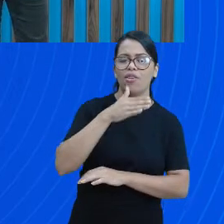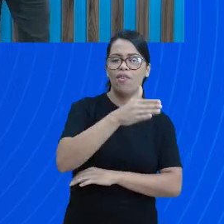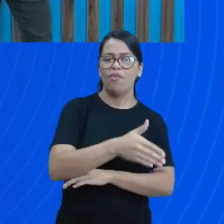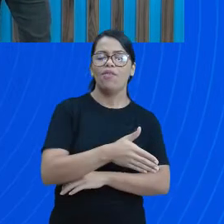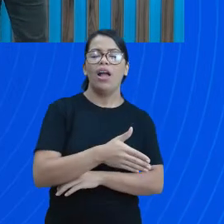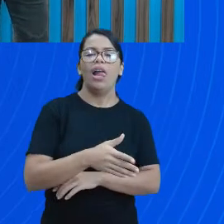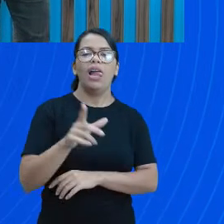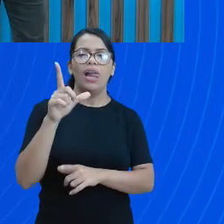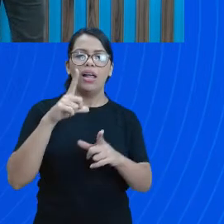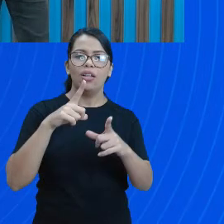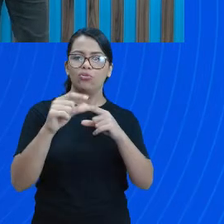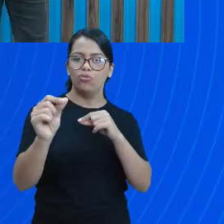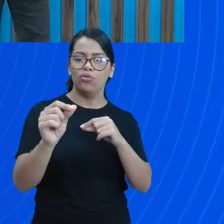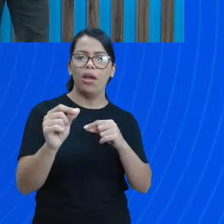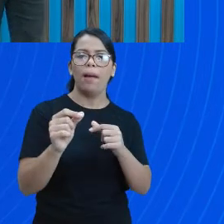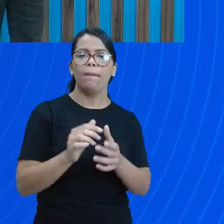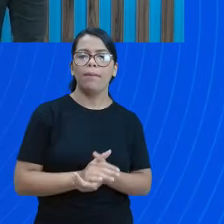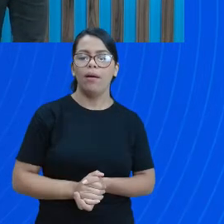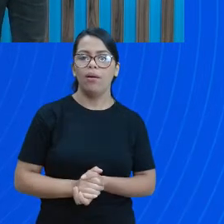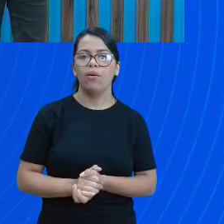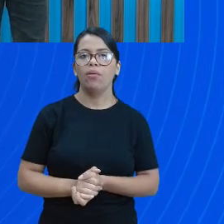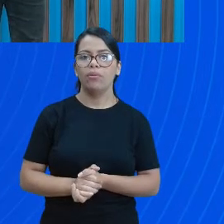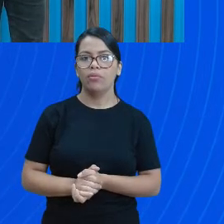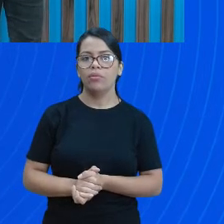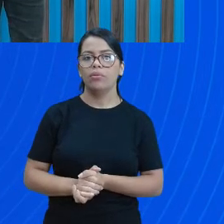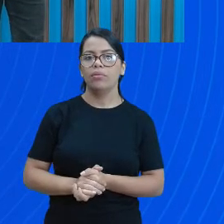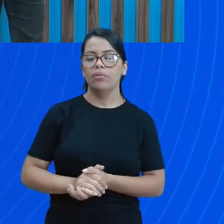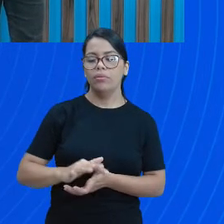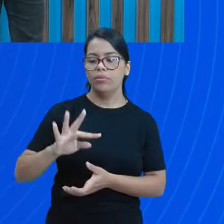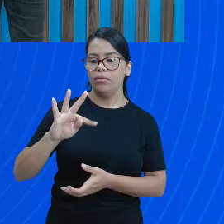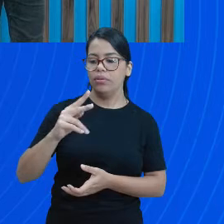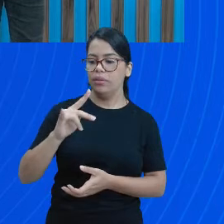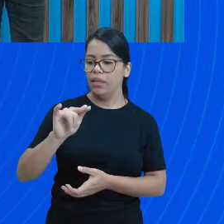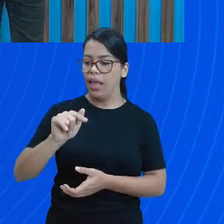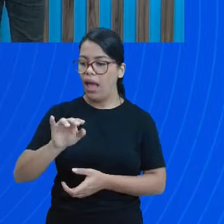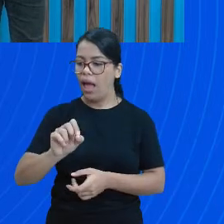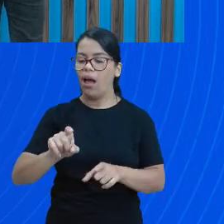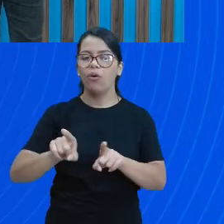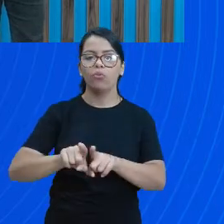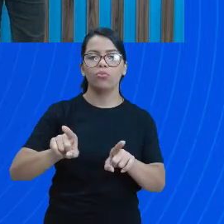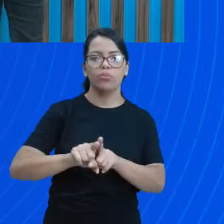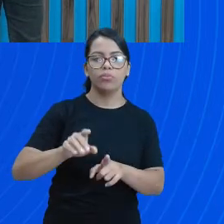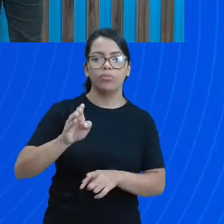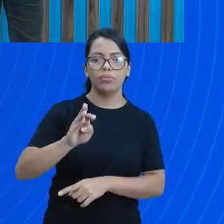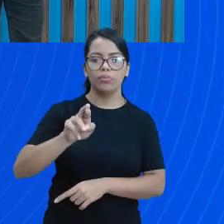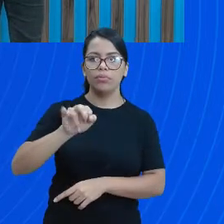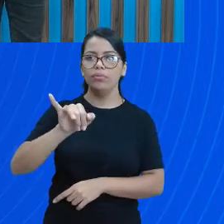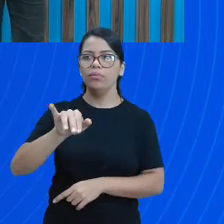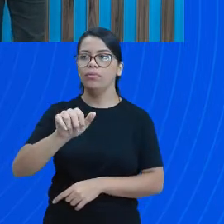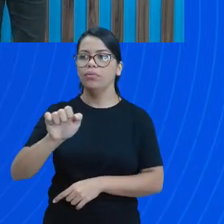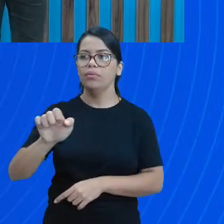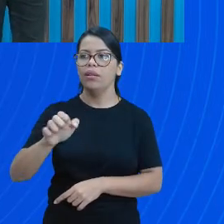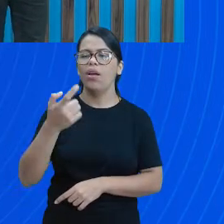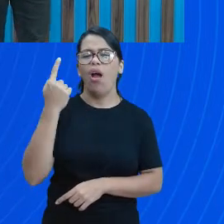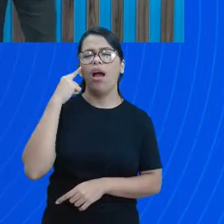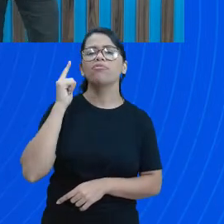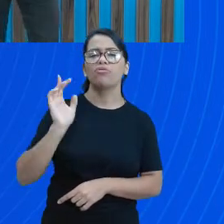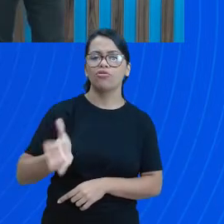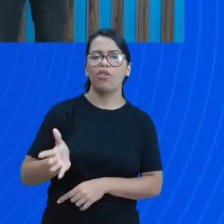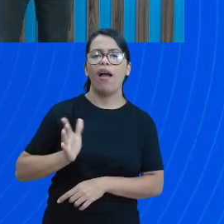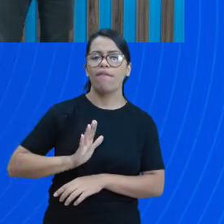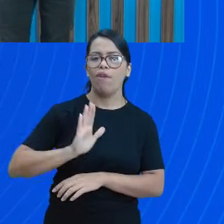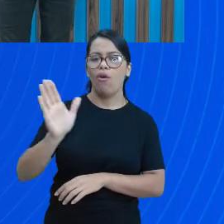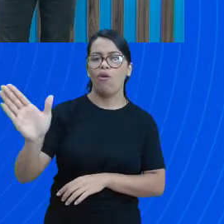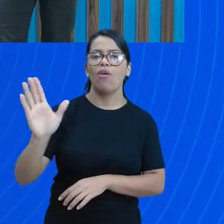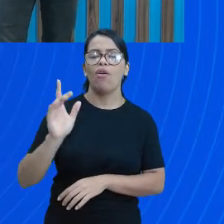lá, porque é um cara muito viajado. Sim, Briane também, com certeza. muito viajada, já deve ter ido lá em São Paulo também, no bairro da Liberdade, né? Passeado por lá,